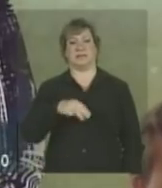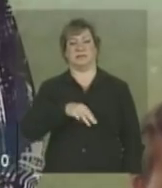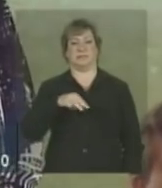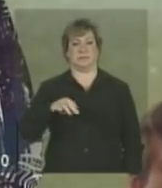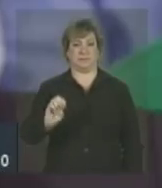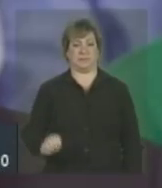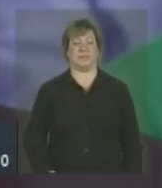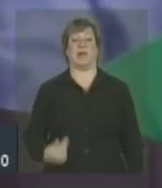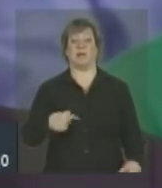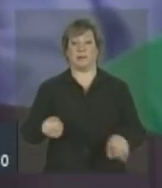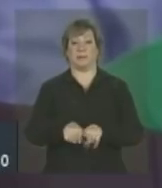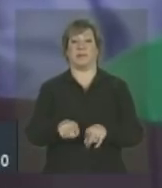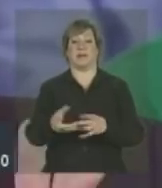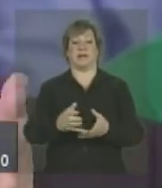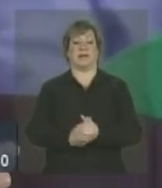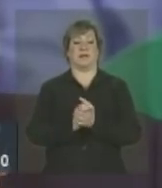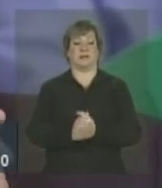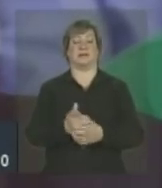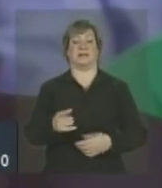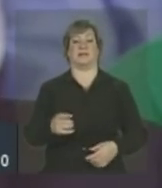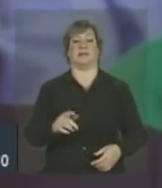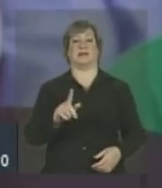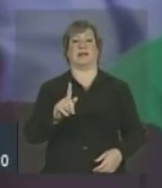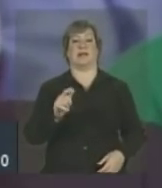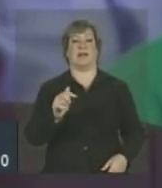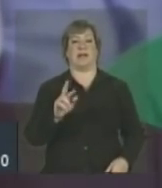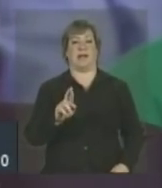Sérgio Gabriele, que teve,